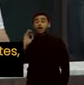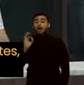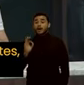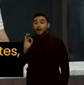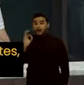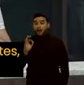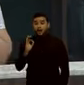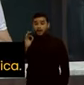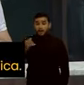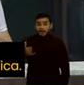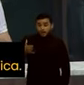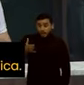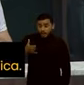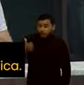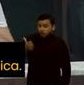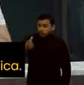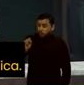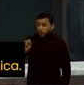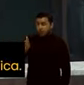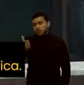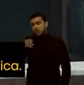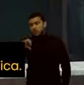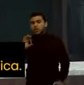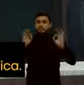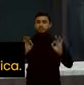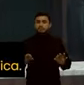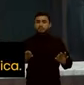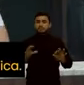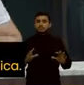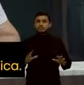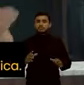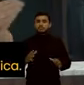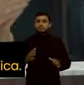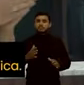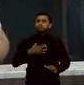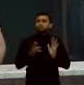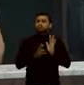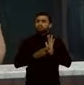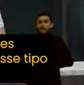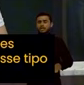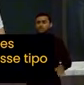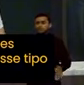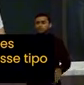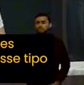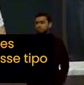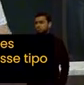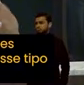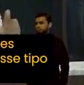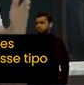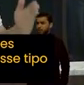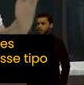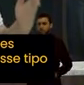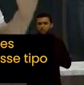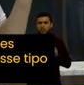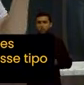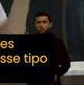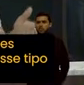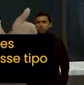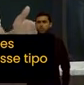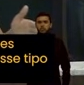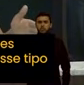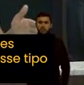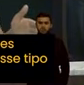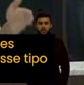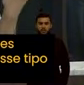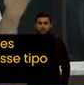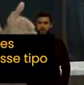da puberdade, se reconhecem como a sua identidade biológica. Ou seja, quase que 90%